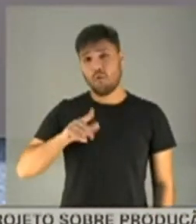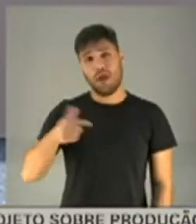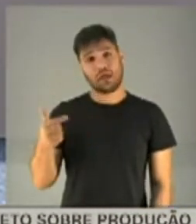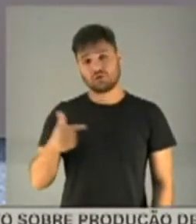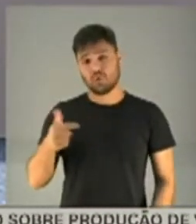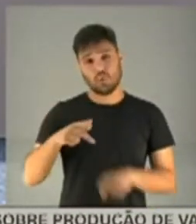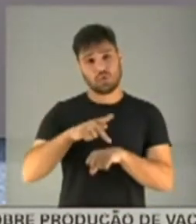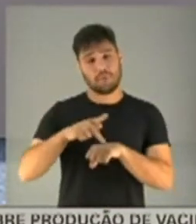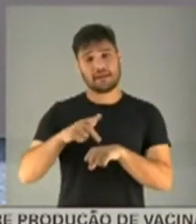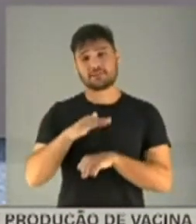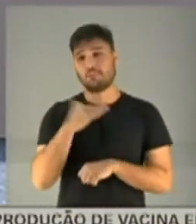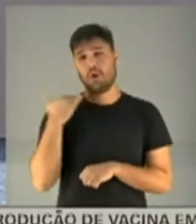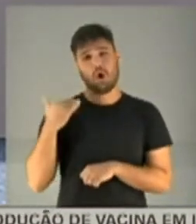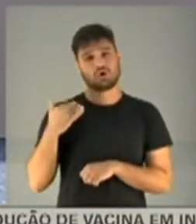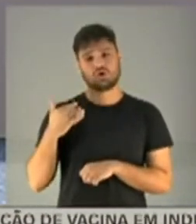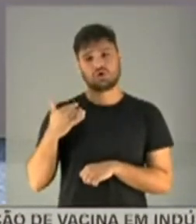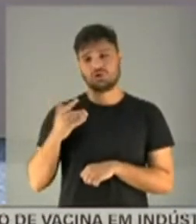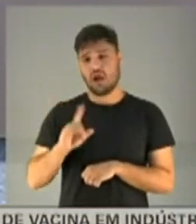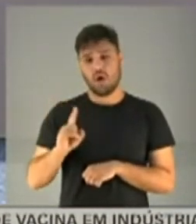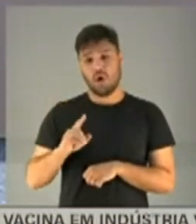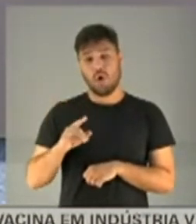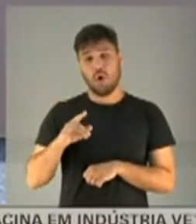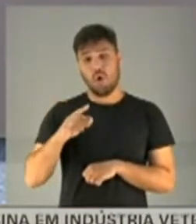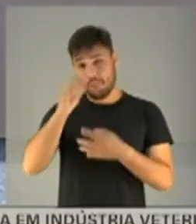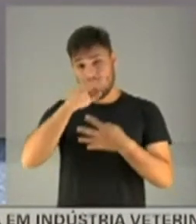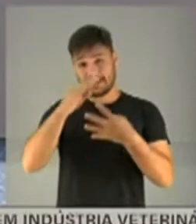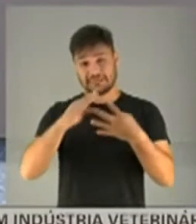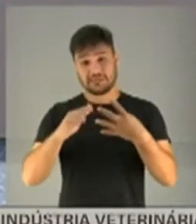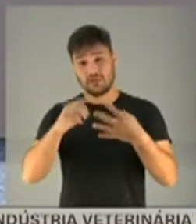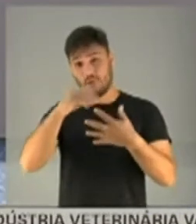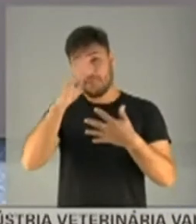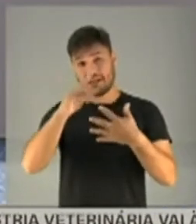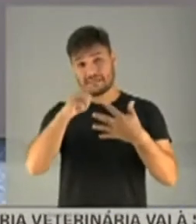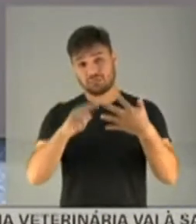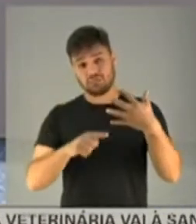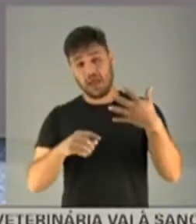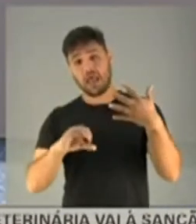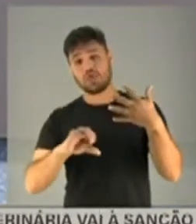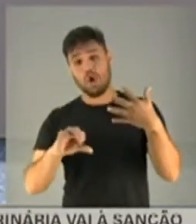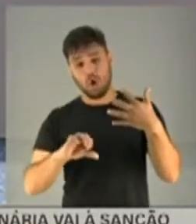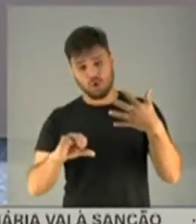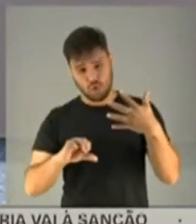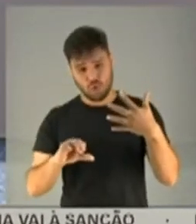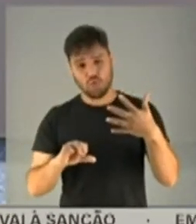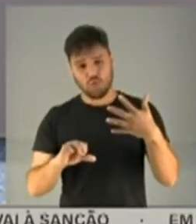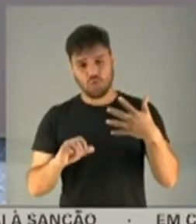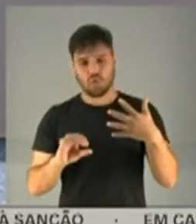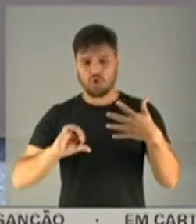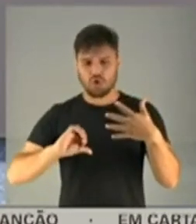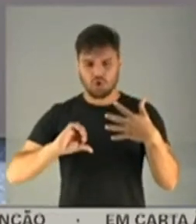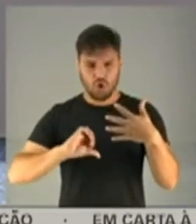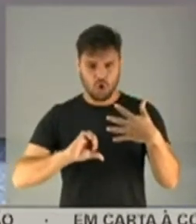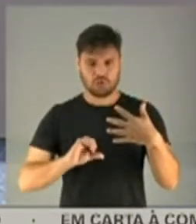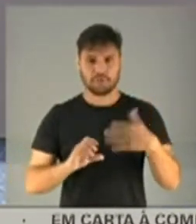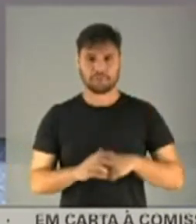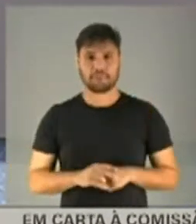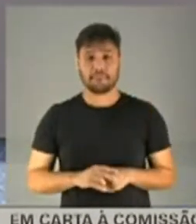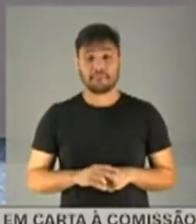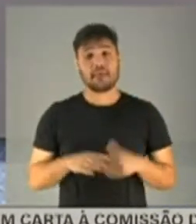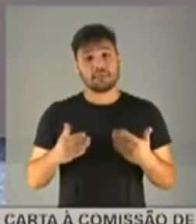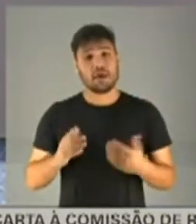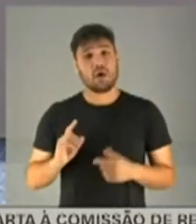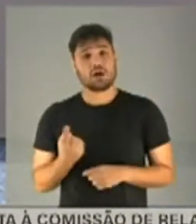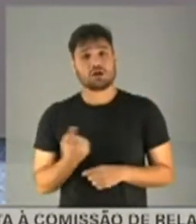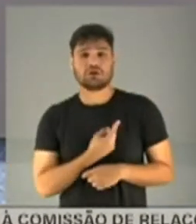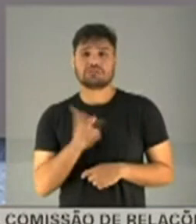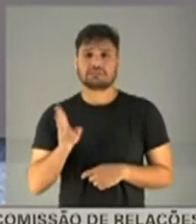mais mortes no mundo. O Brasil é o 9º ou 8º país, depende dos últimos 2 ou 3 dias se mudou. Então a gente sempre tem que